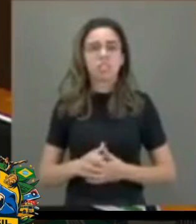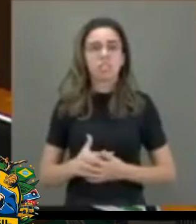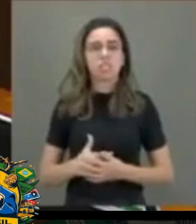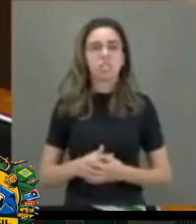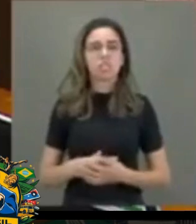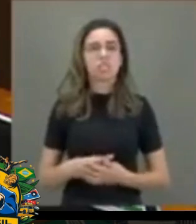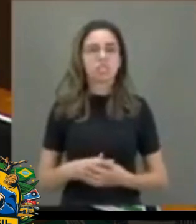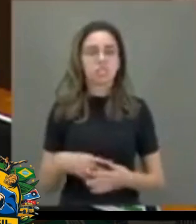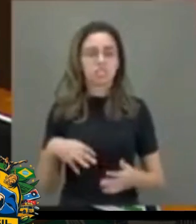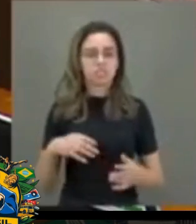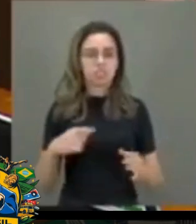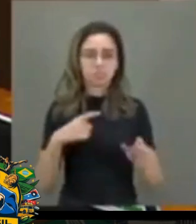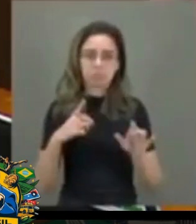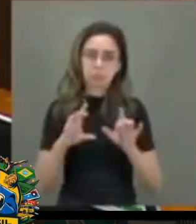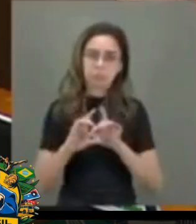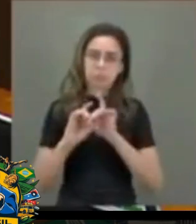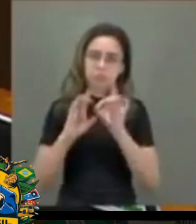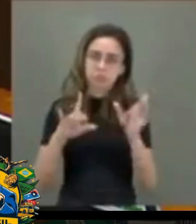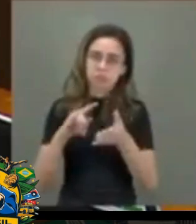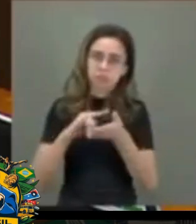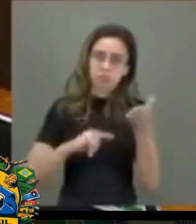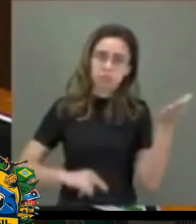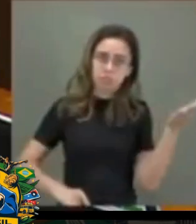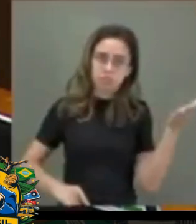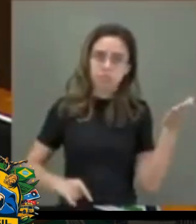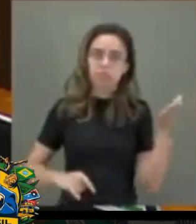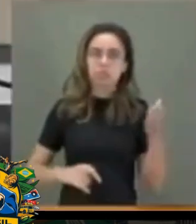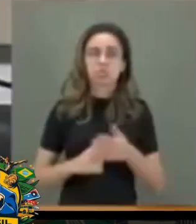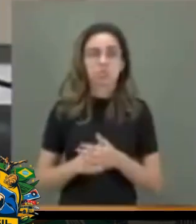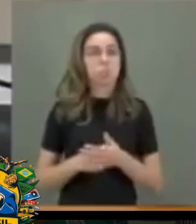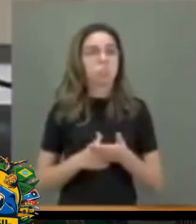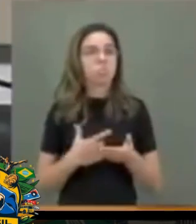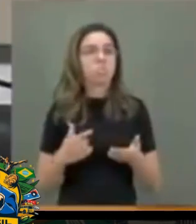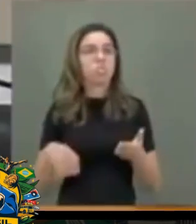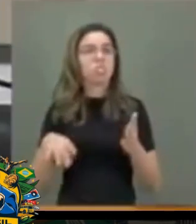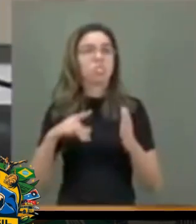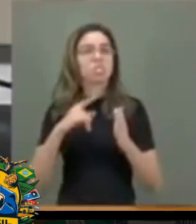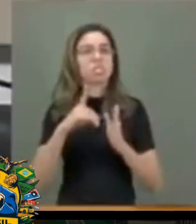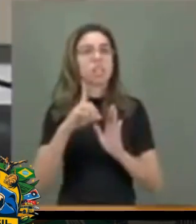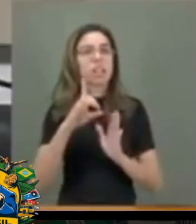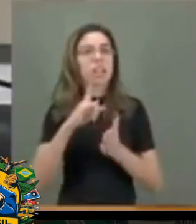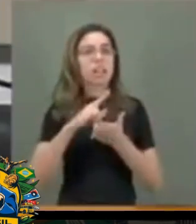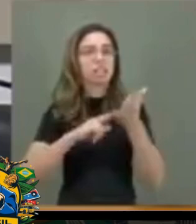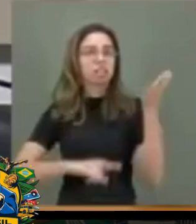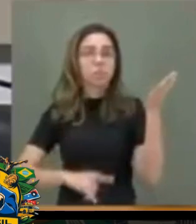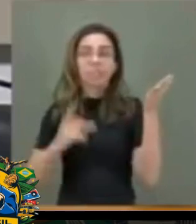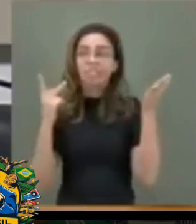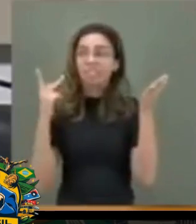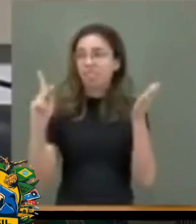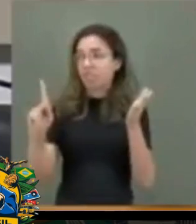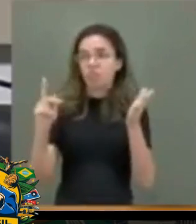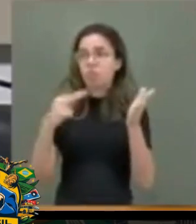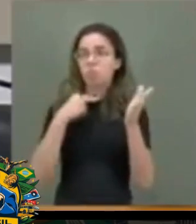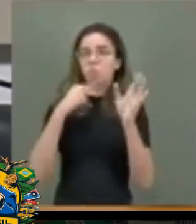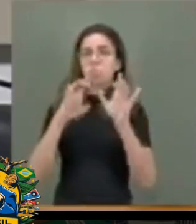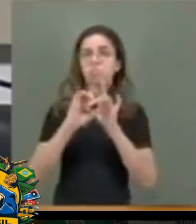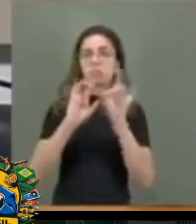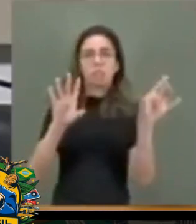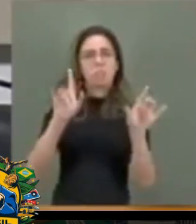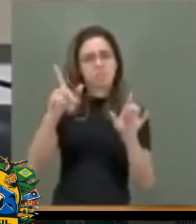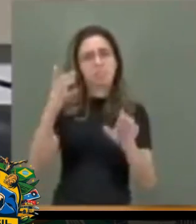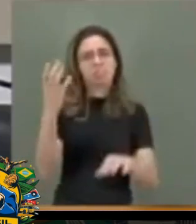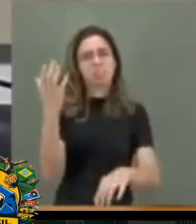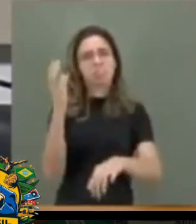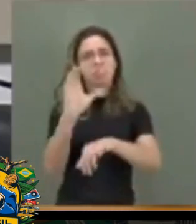está disponível, aberto? O termo de declaração é dele, não era para estar disponível, mas parece que ele colocou na rede social dele,